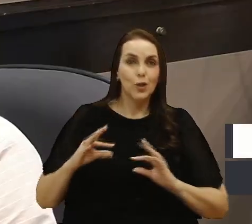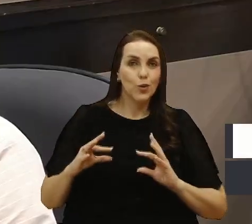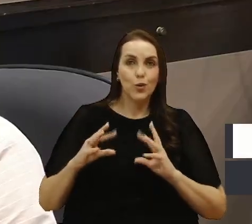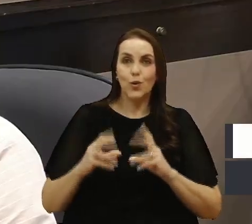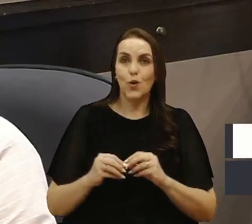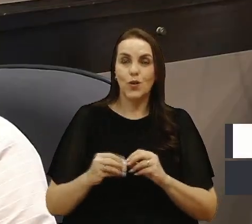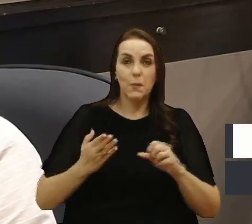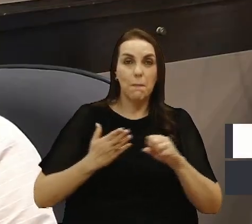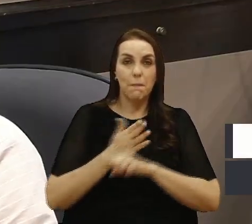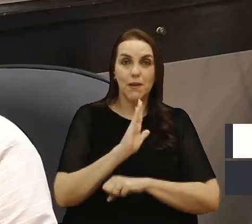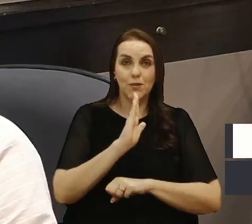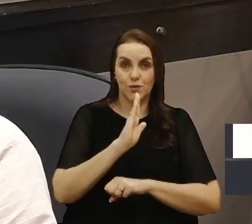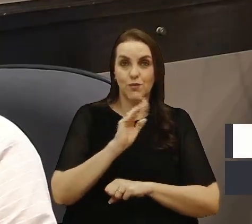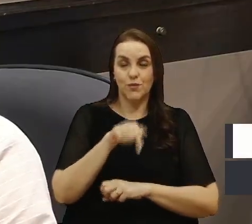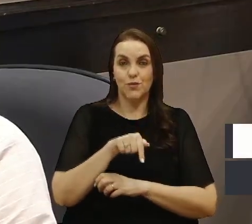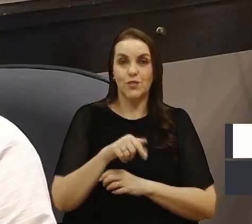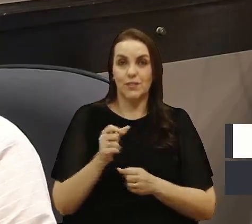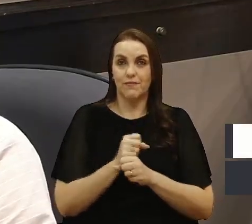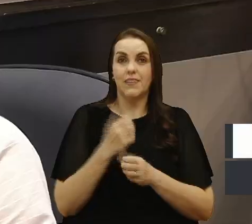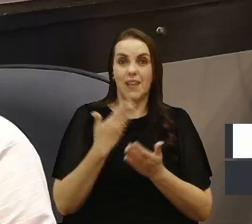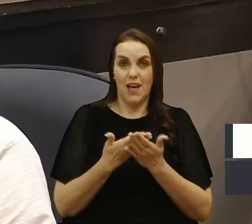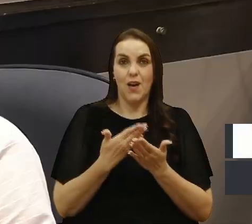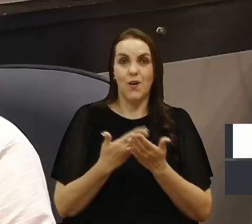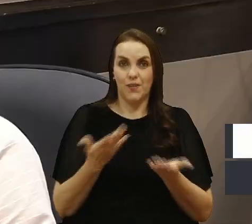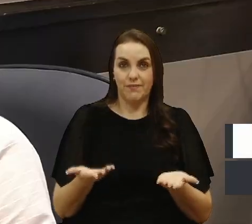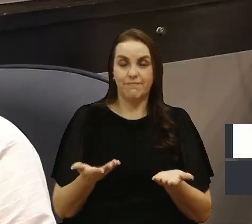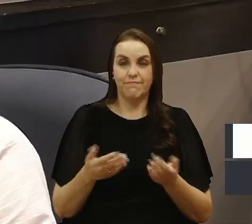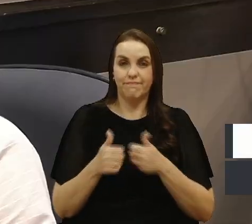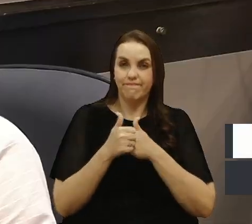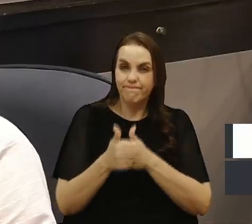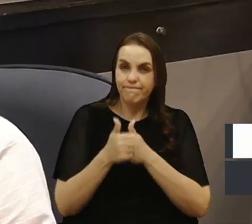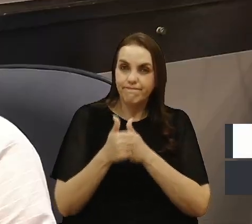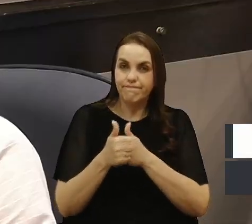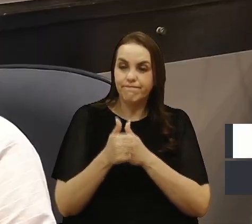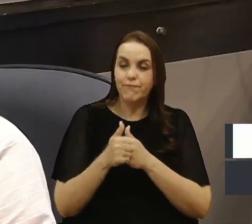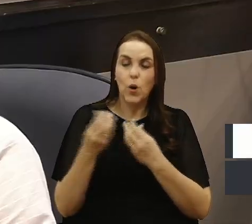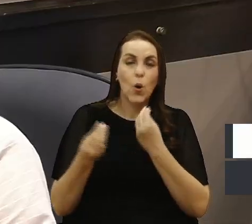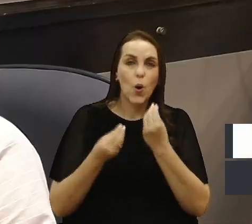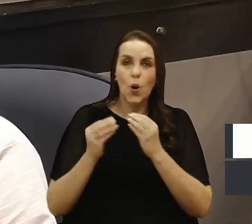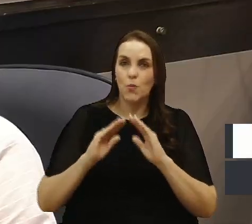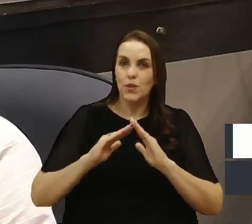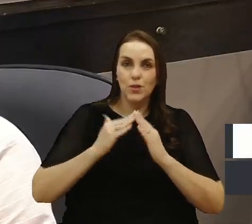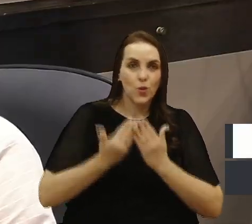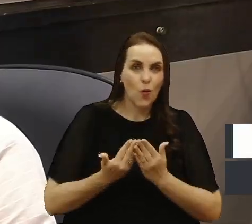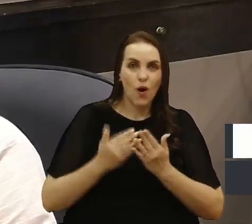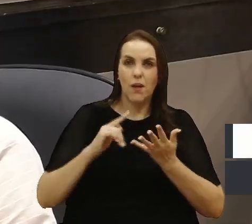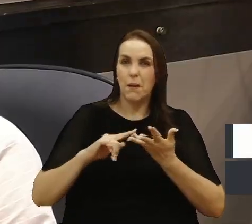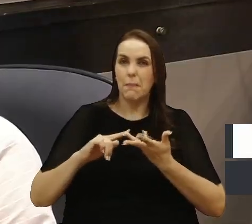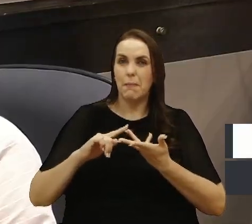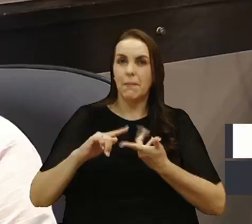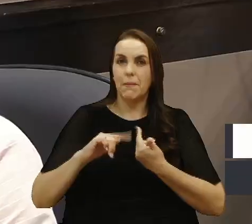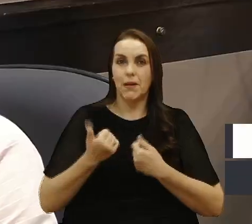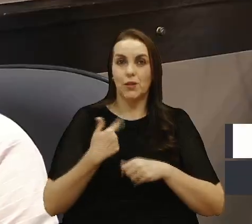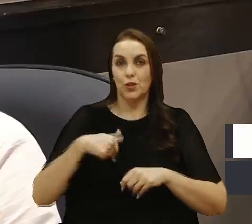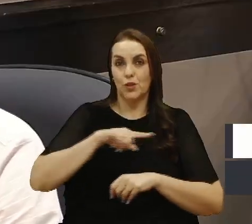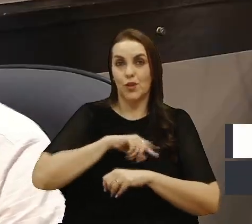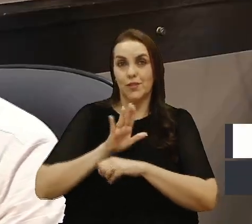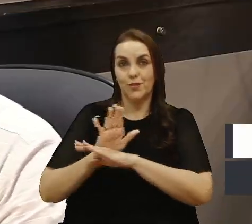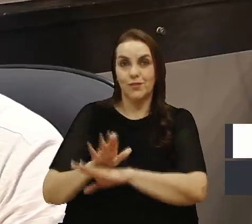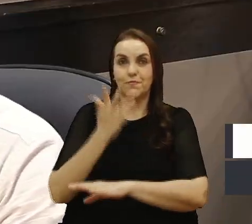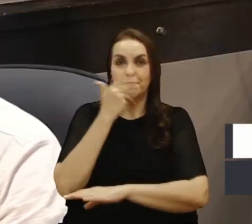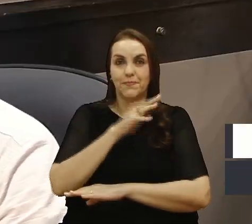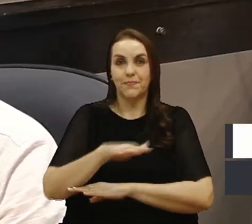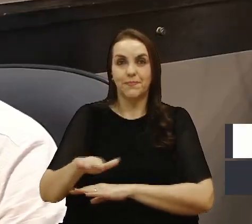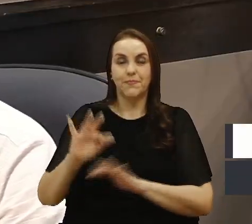passaram de ano, porque o professor Ivan vem sempre acompanhando ali como elas estão na escola e tantas outras coisas que a gente auxilia essas crianças